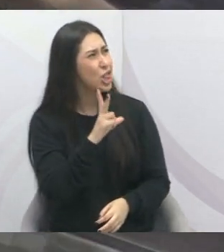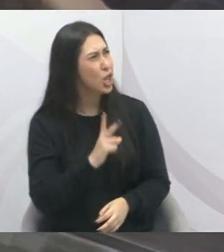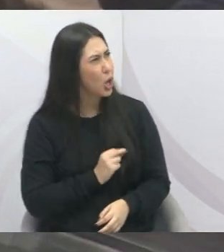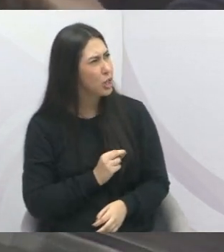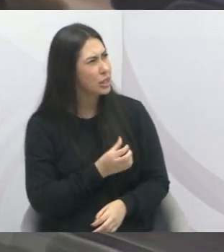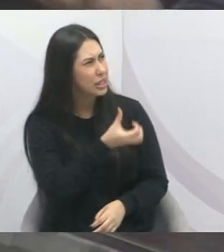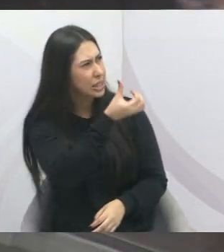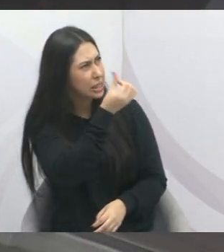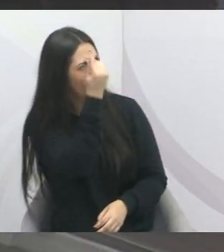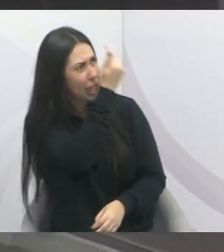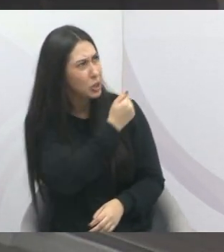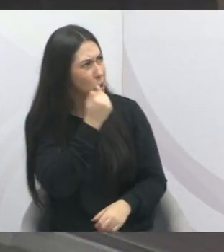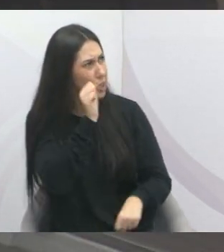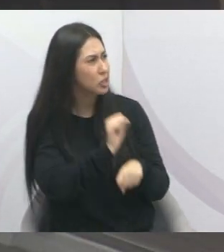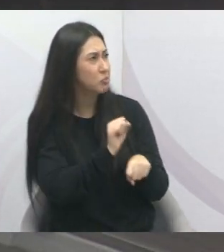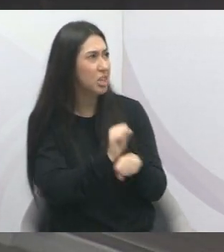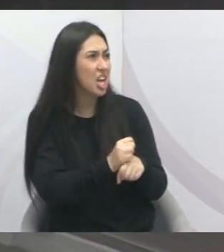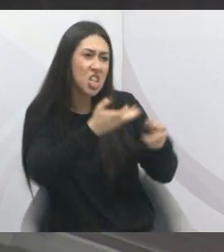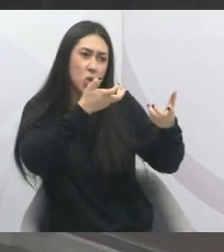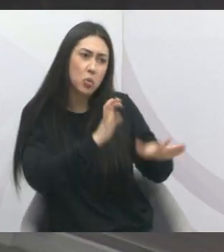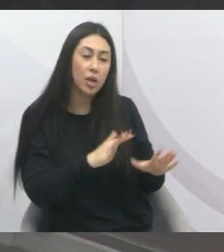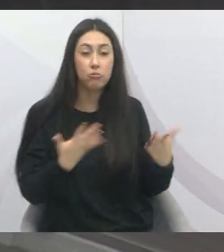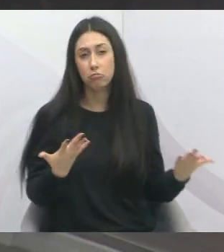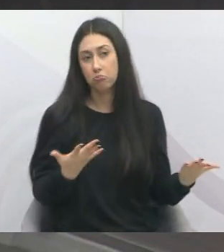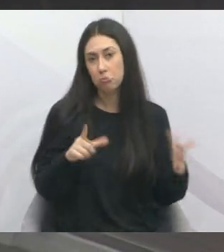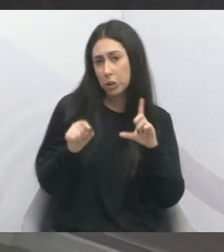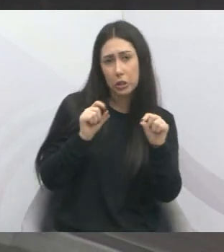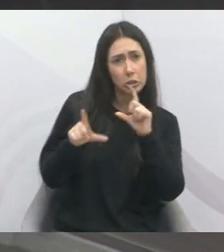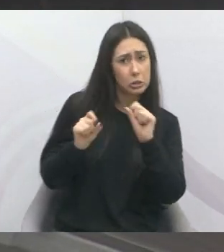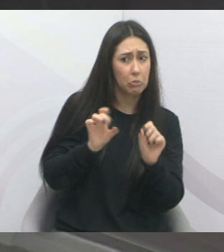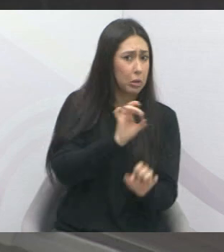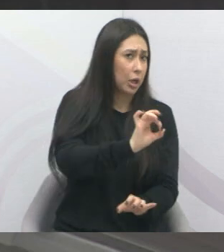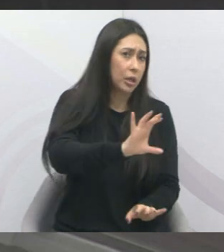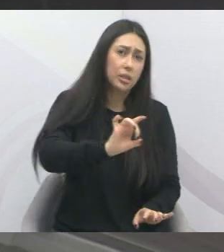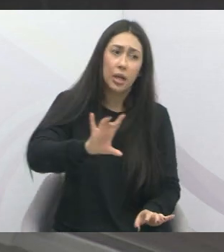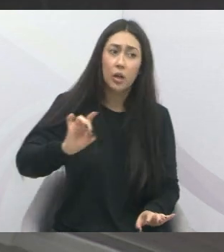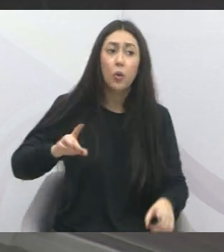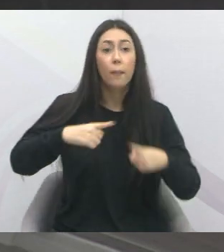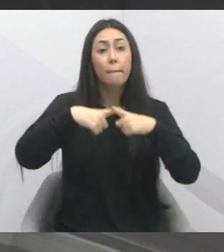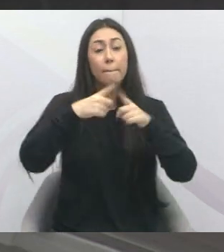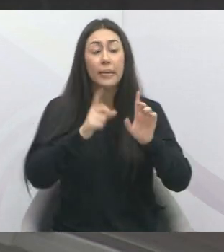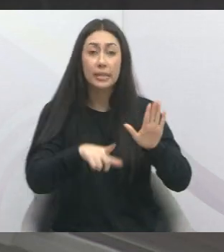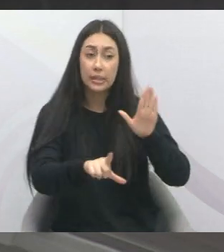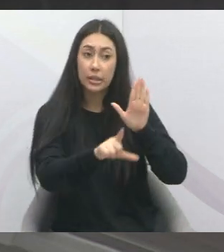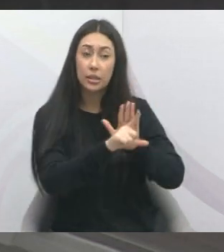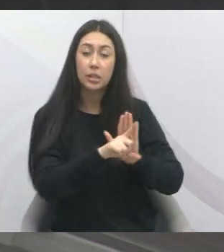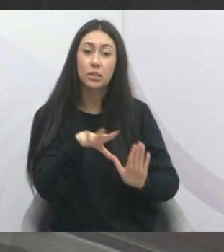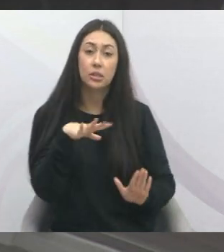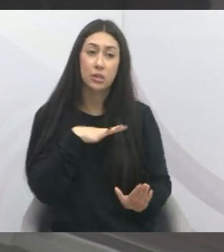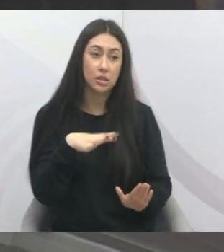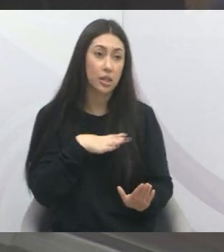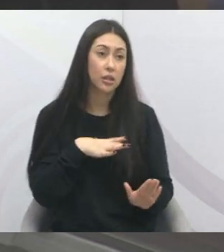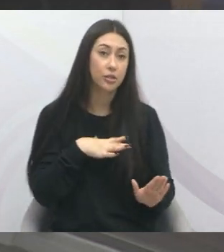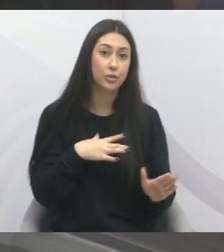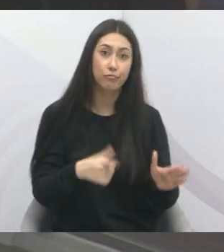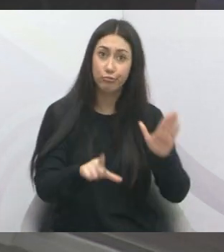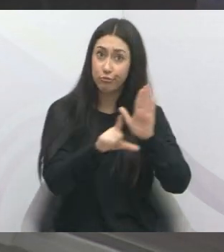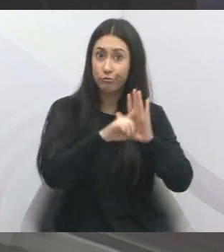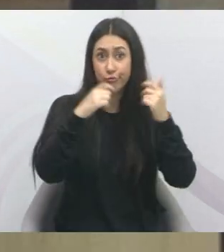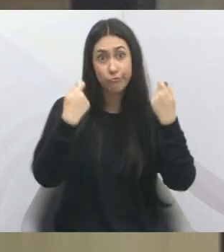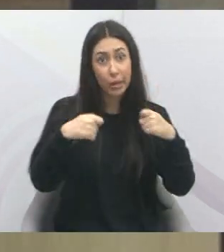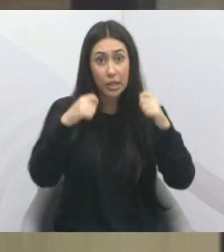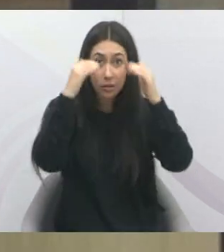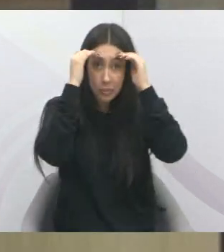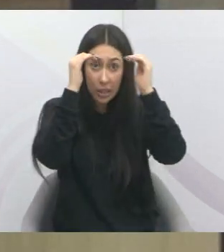atendimento, entendeu? Mas isso é uma lei, é uma lei do município e ela tem que estar sendo cumprida.